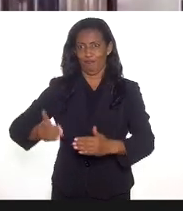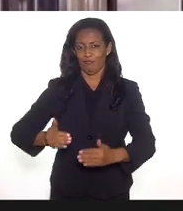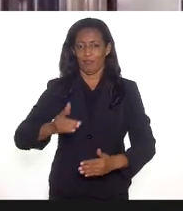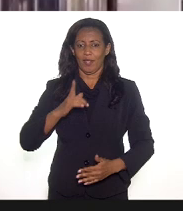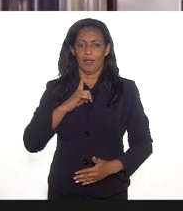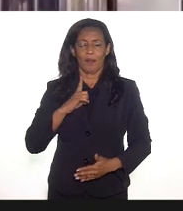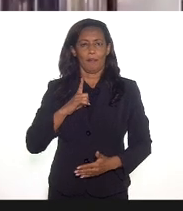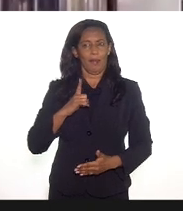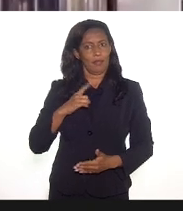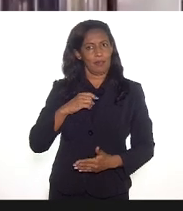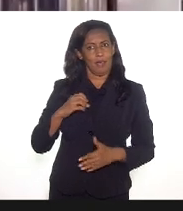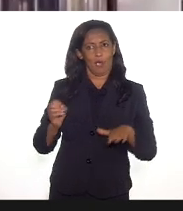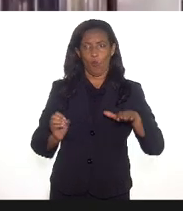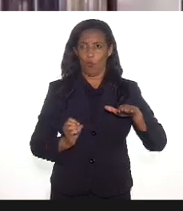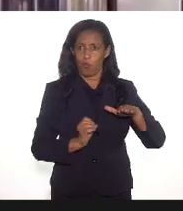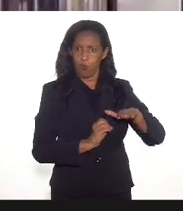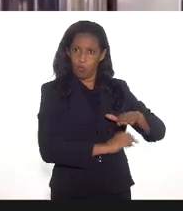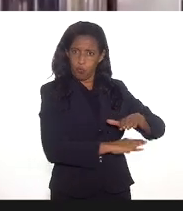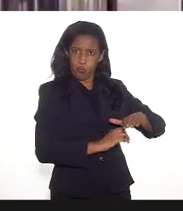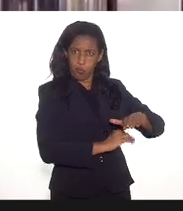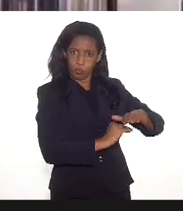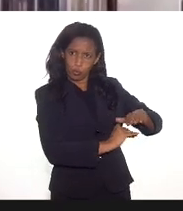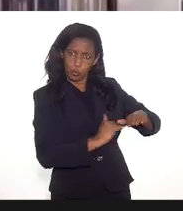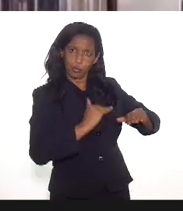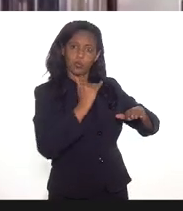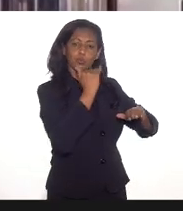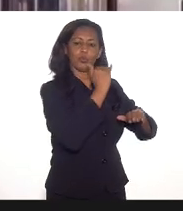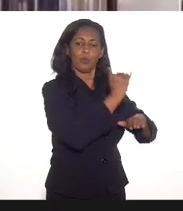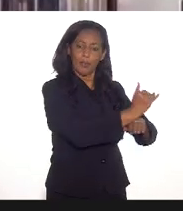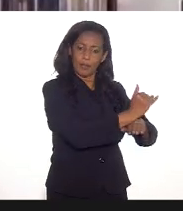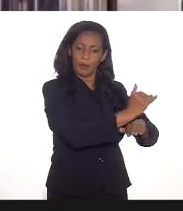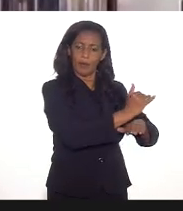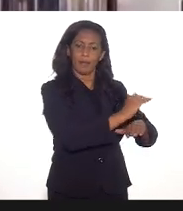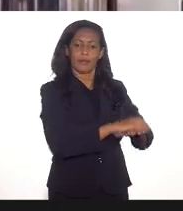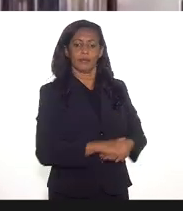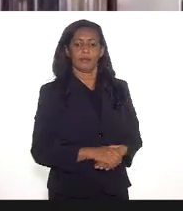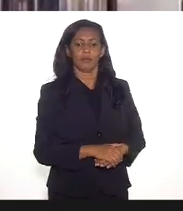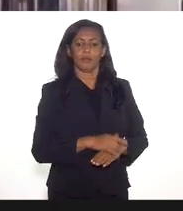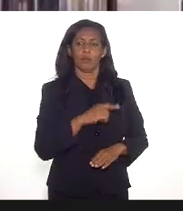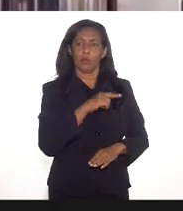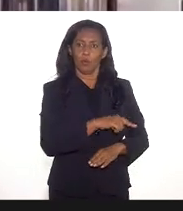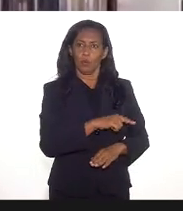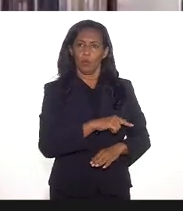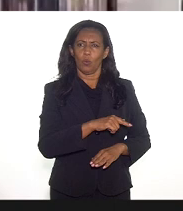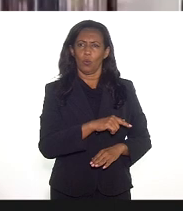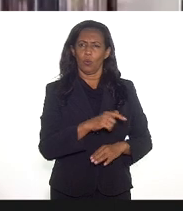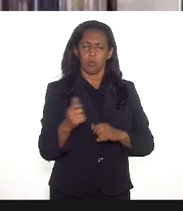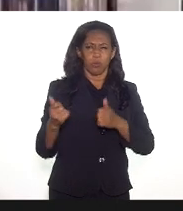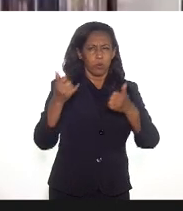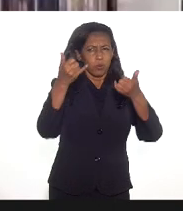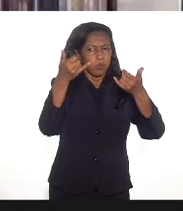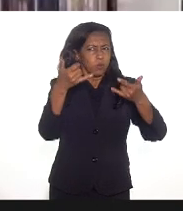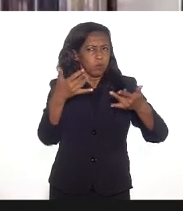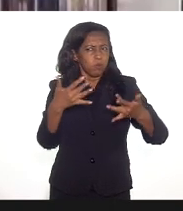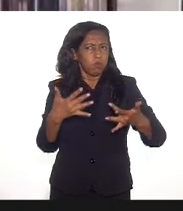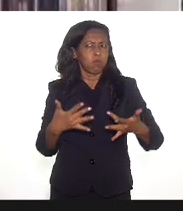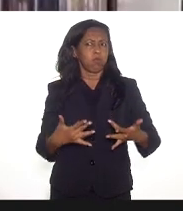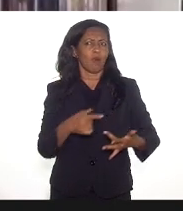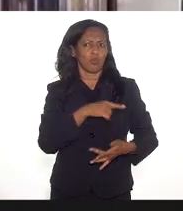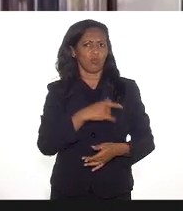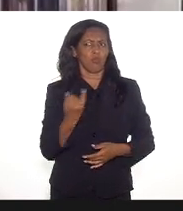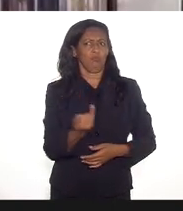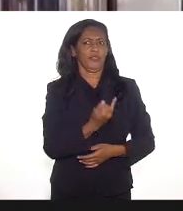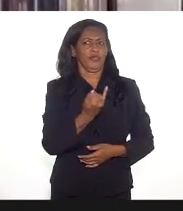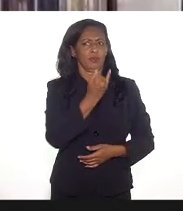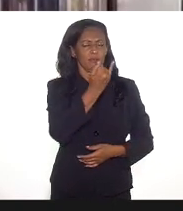um fundo soberano com sua função muito bem definida e,